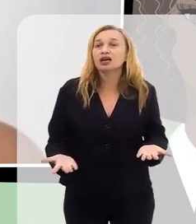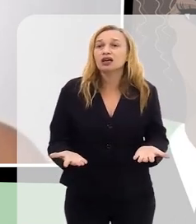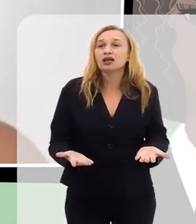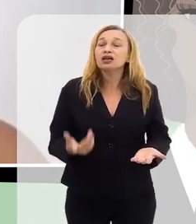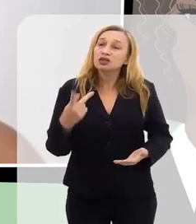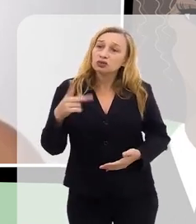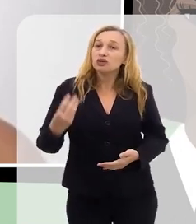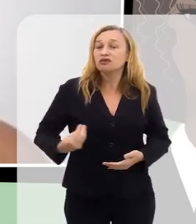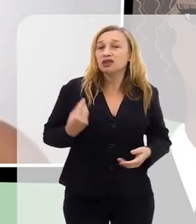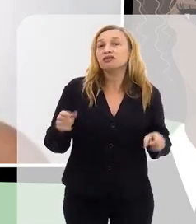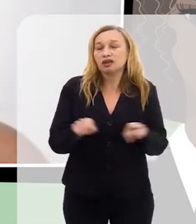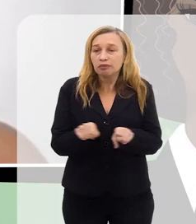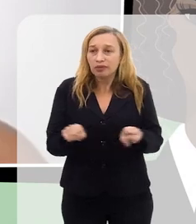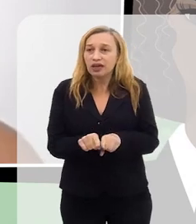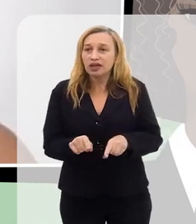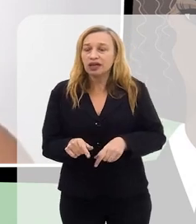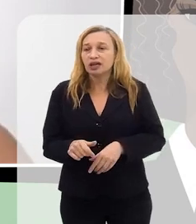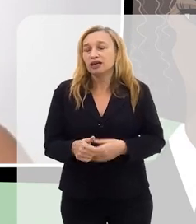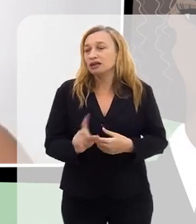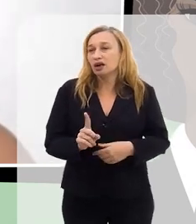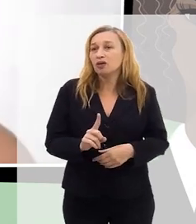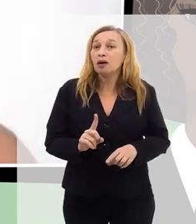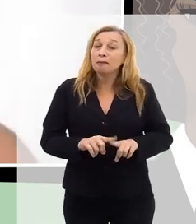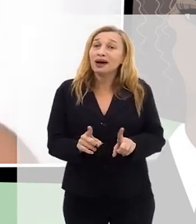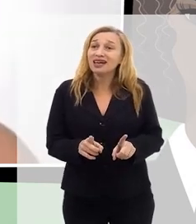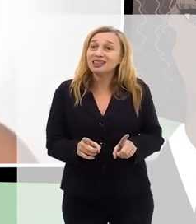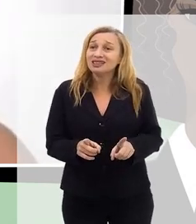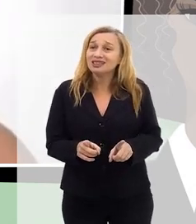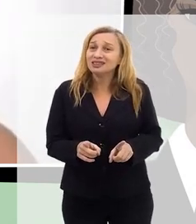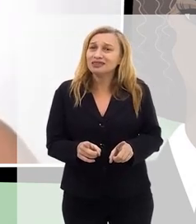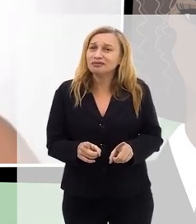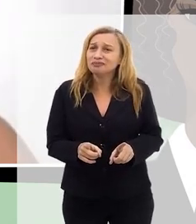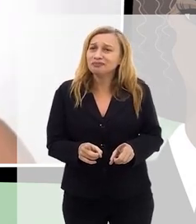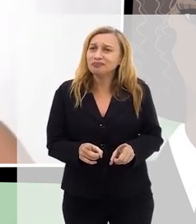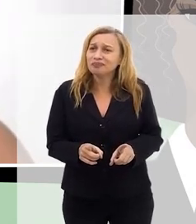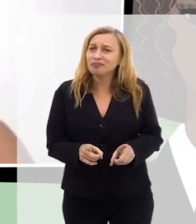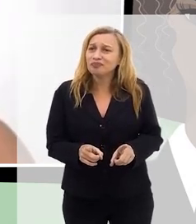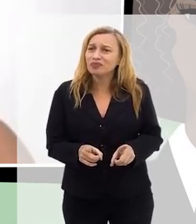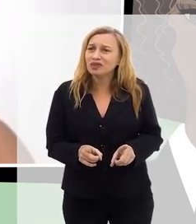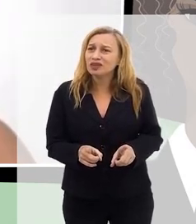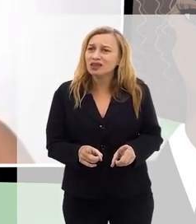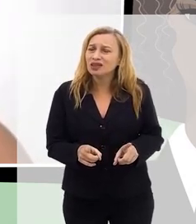né, não perdem a sua vida, mas elas ficam extremamente